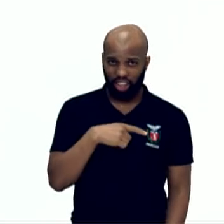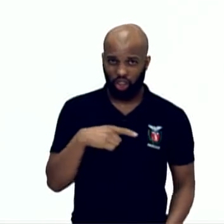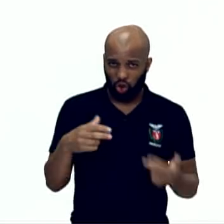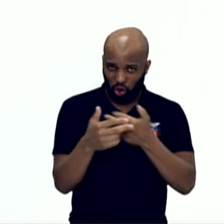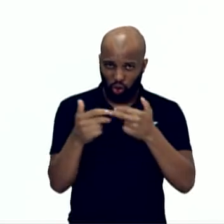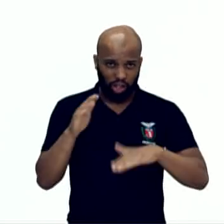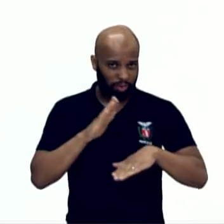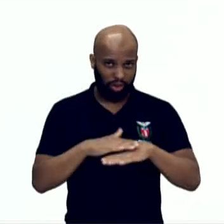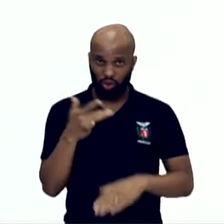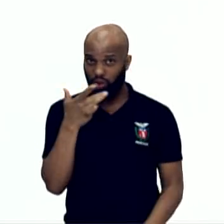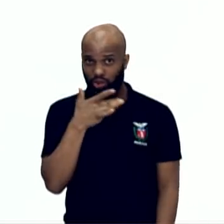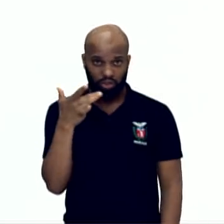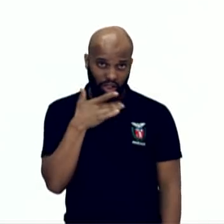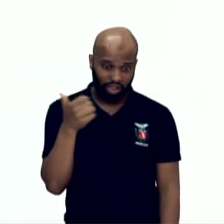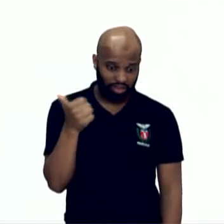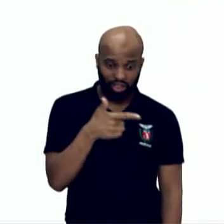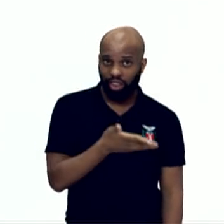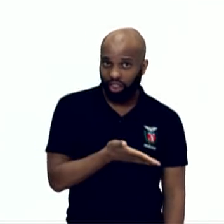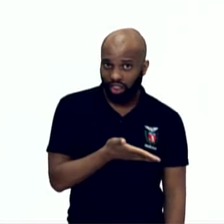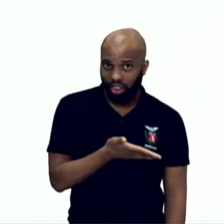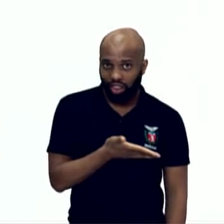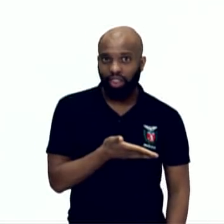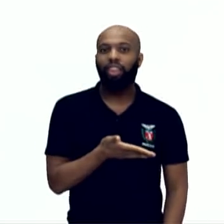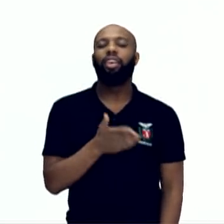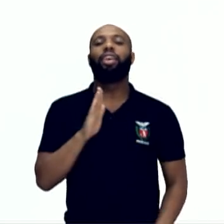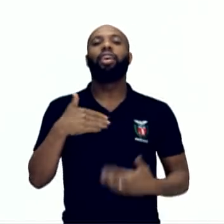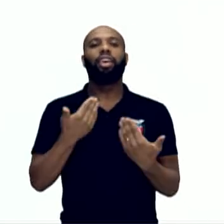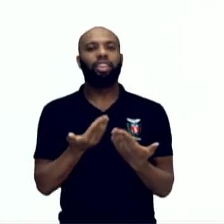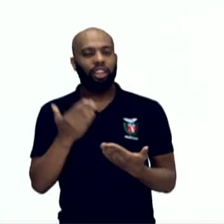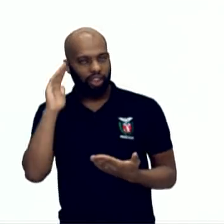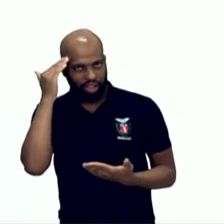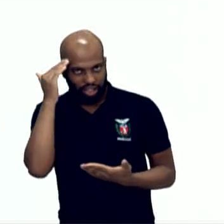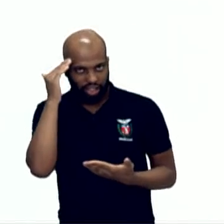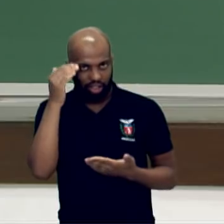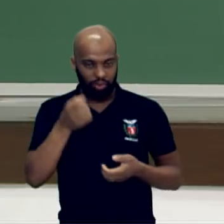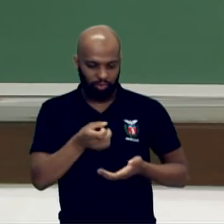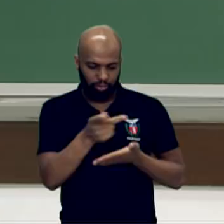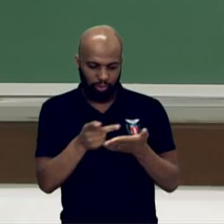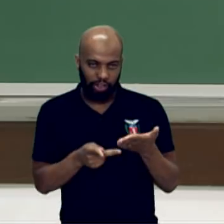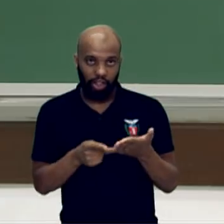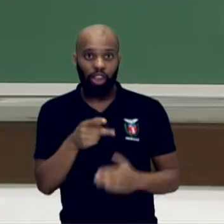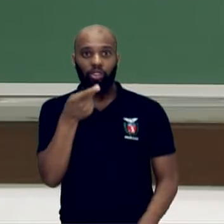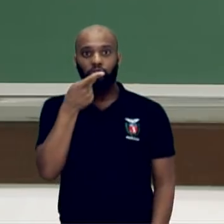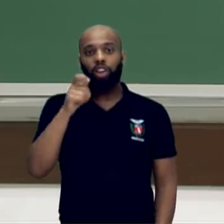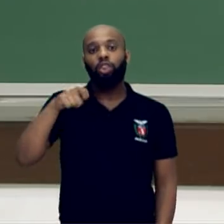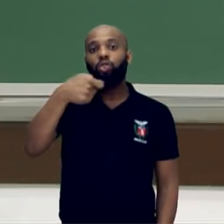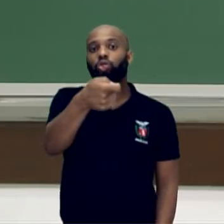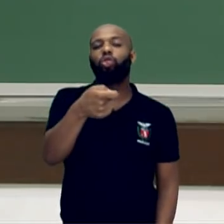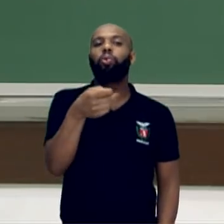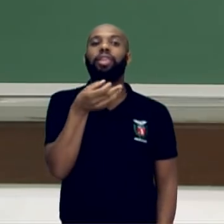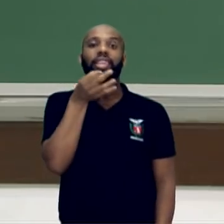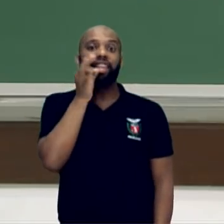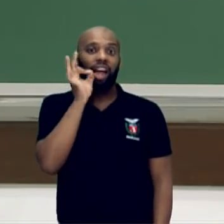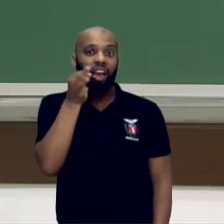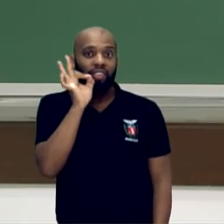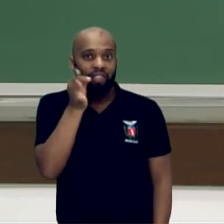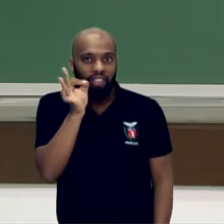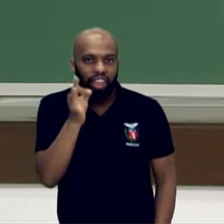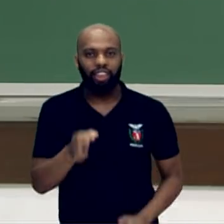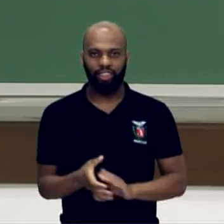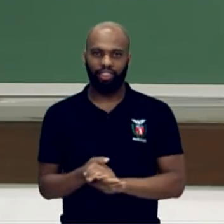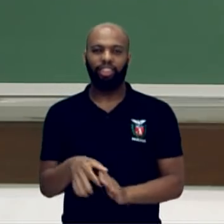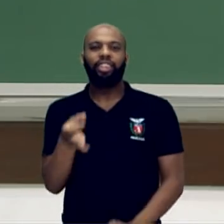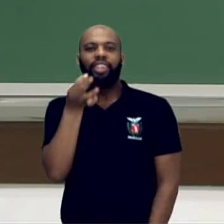gostosa? E aí, entender o poema? Ele está falando de café, né?